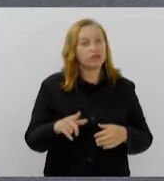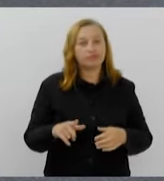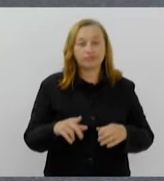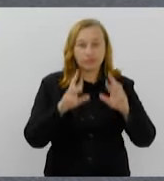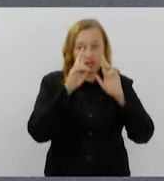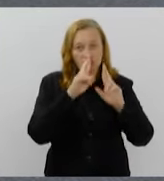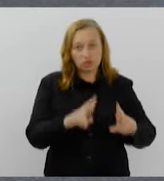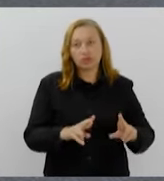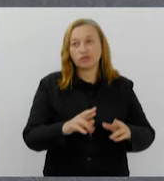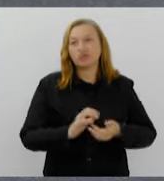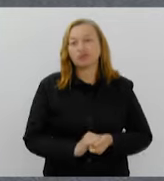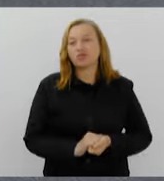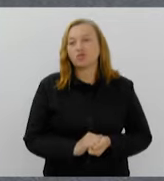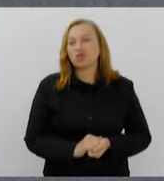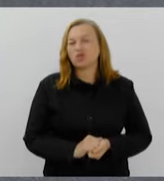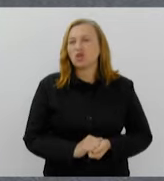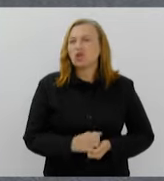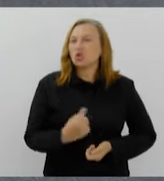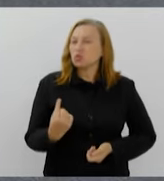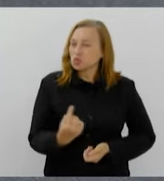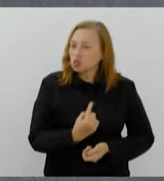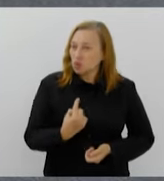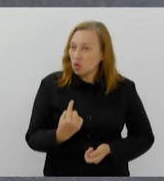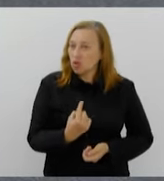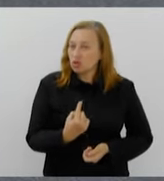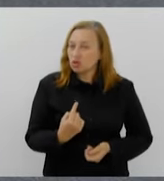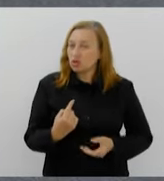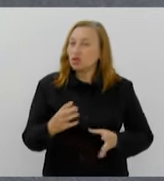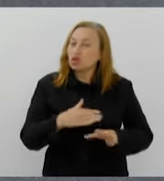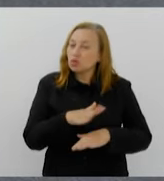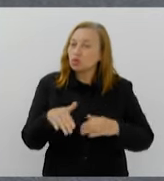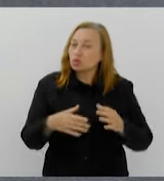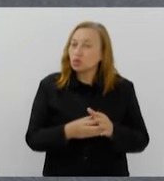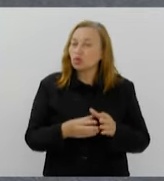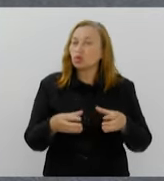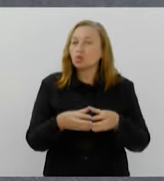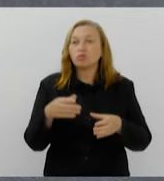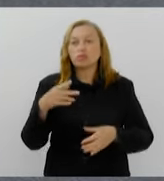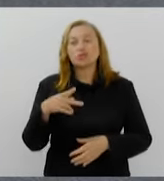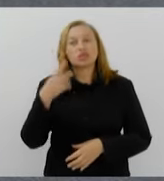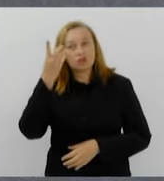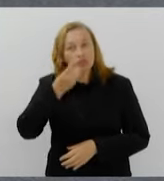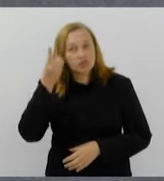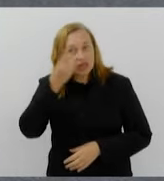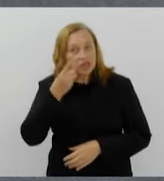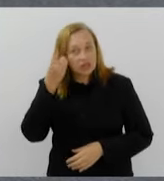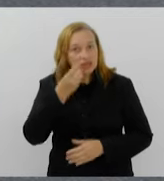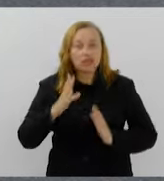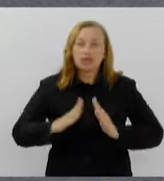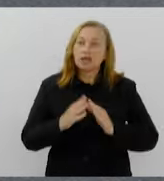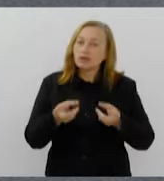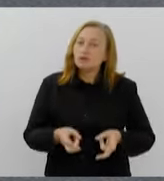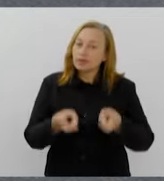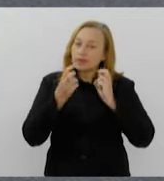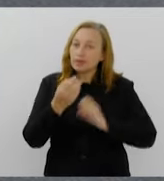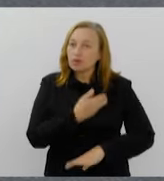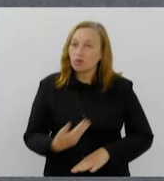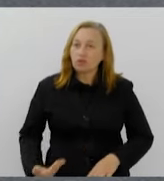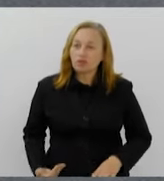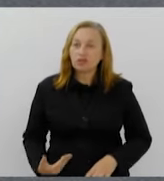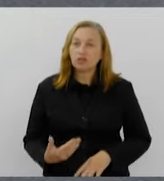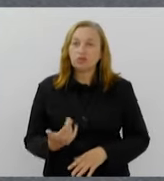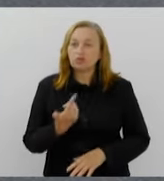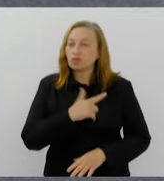com os deputados da base mas com Tod o conjunto de deputados e deputadas dessa casa que percebe que oad não tem